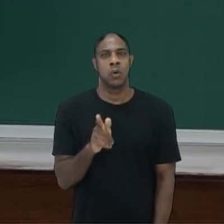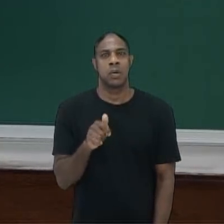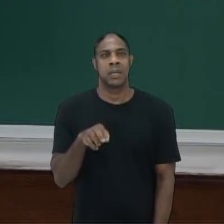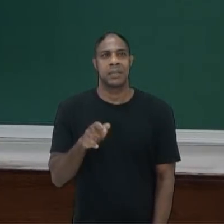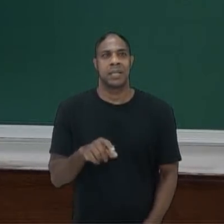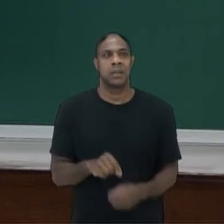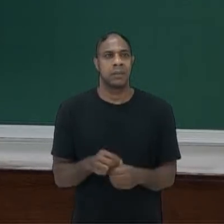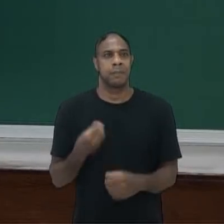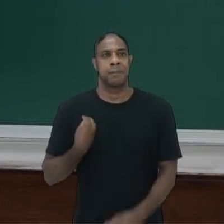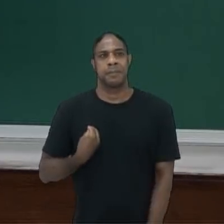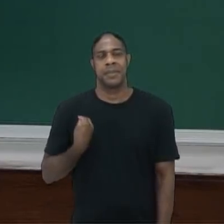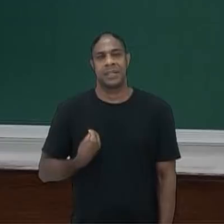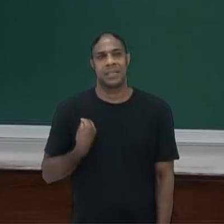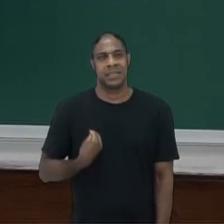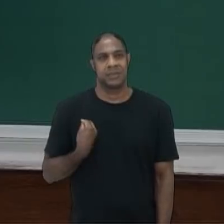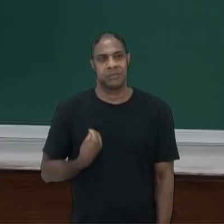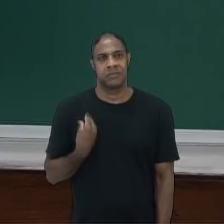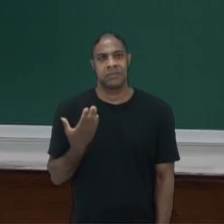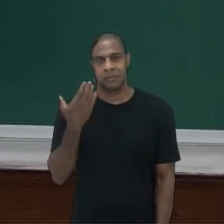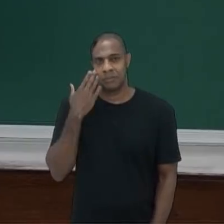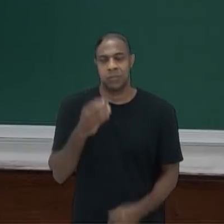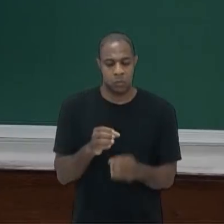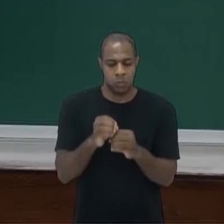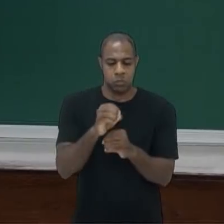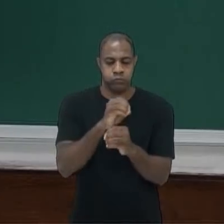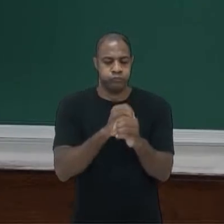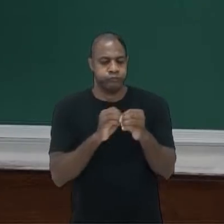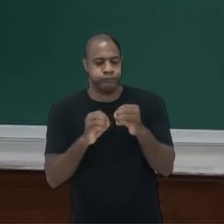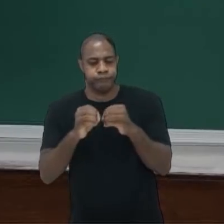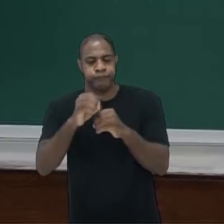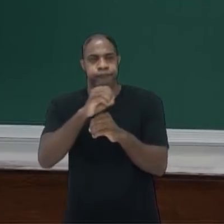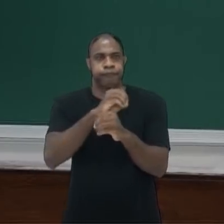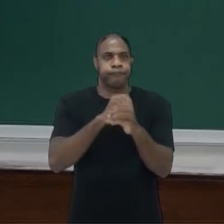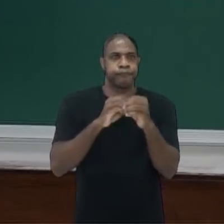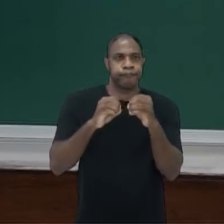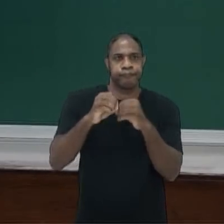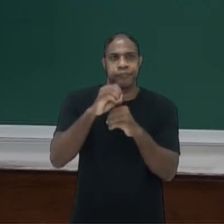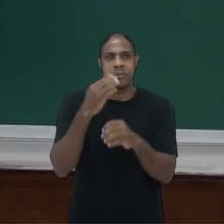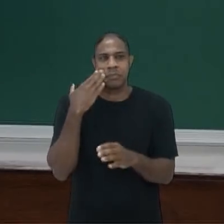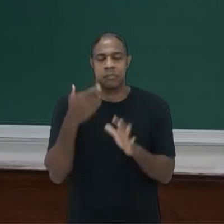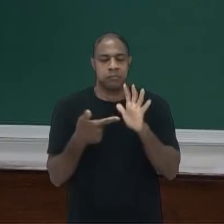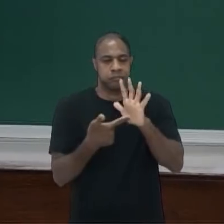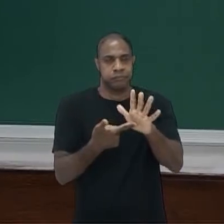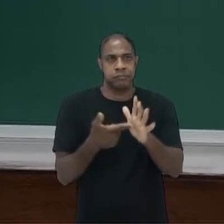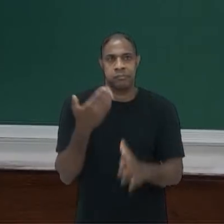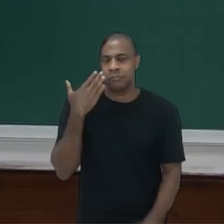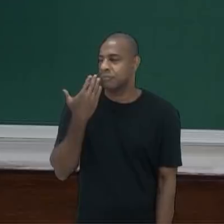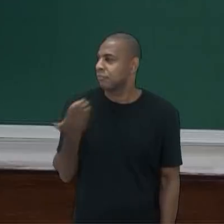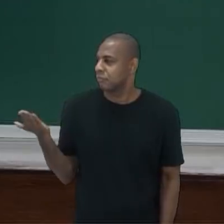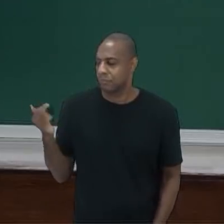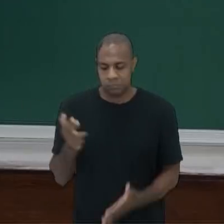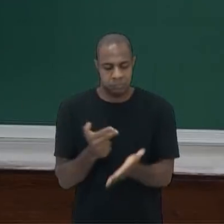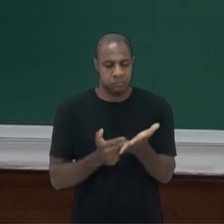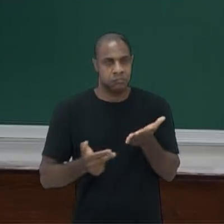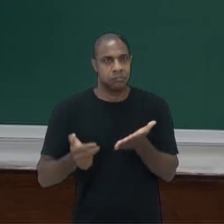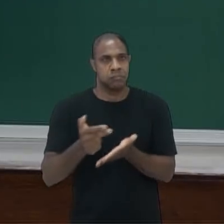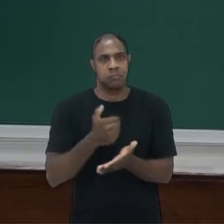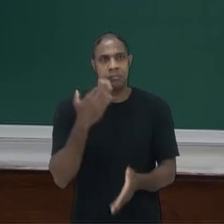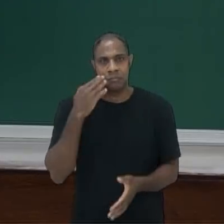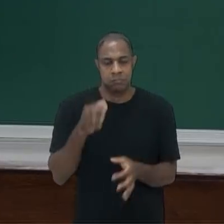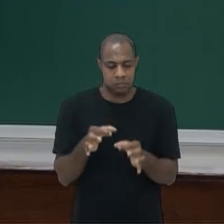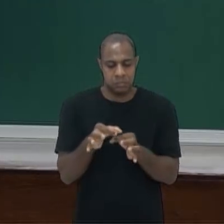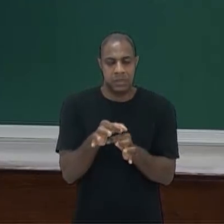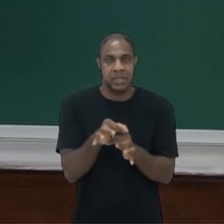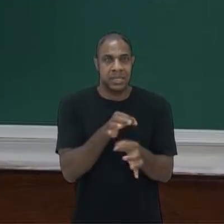células do tipo animal. Então, vamos relembrar? Eu trago aqui para vocês uma imagem, um desenho esquemático de uma